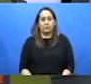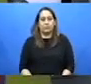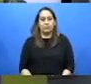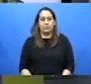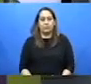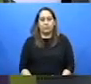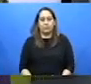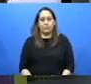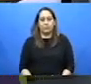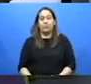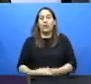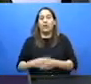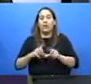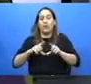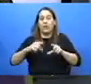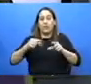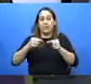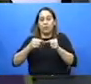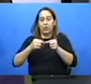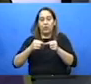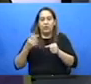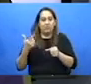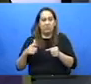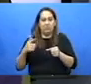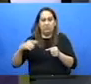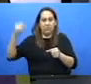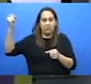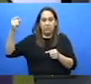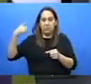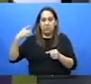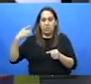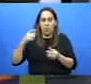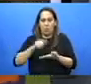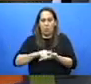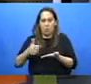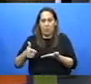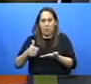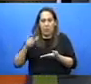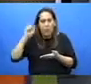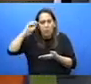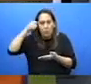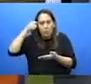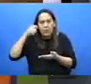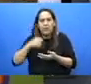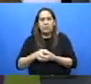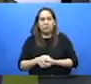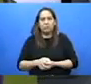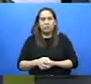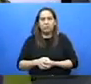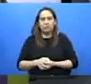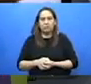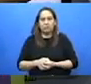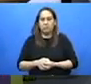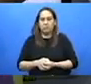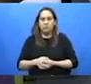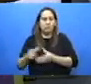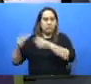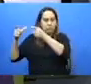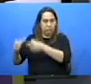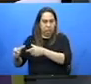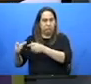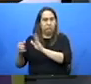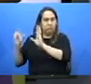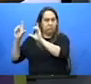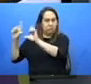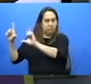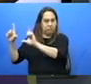Ó, coberta com papel preto. O que será que aconteceu com ela? Aqui é um modelo do experimento.